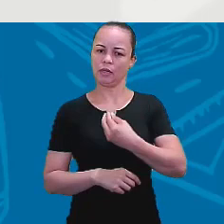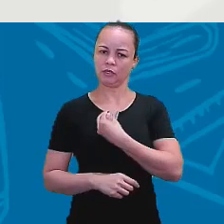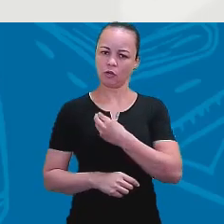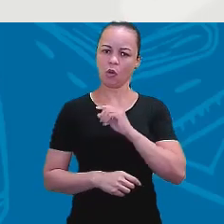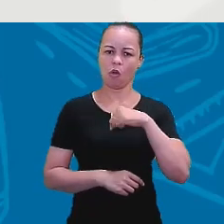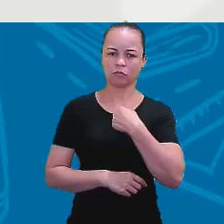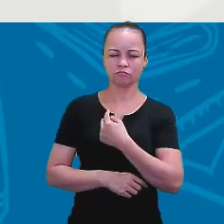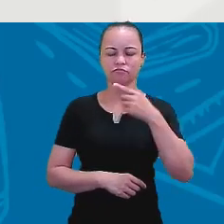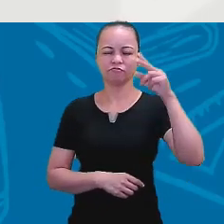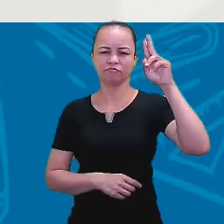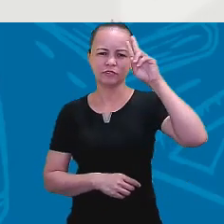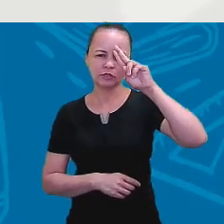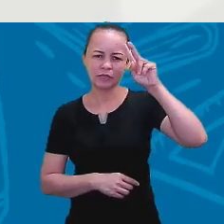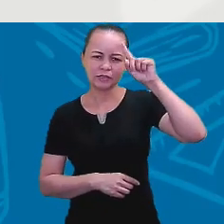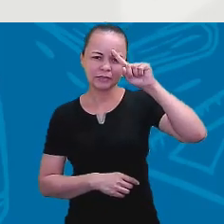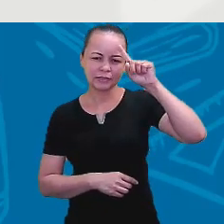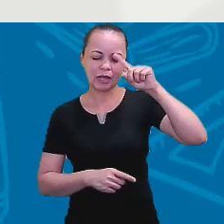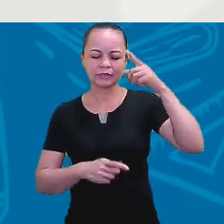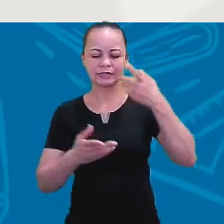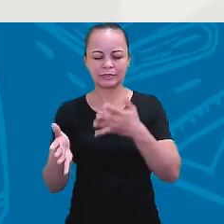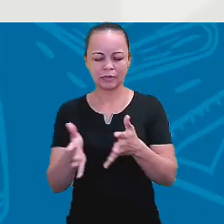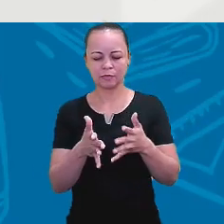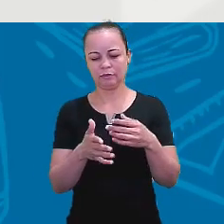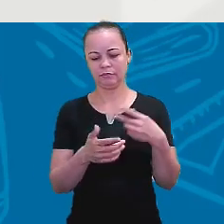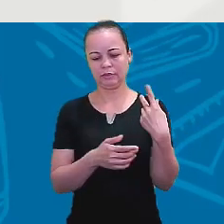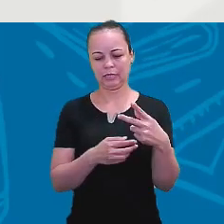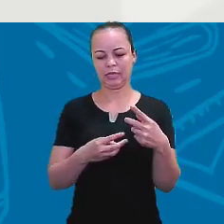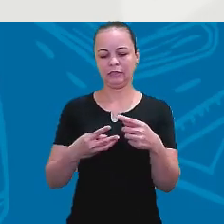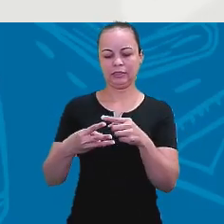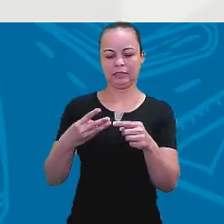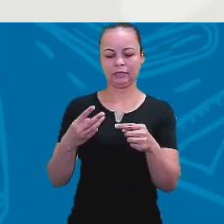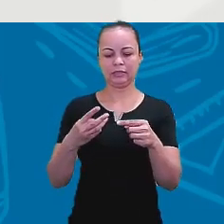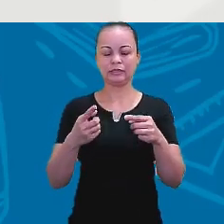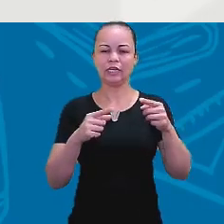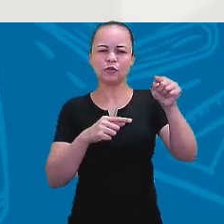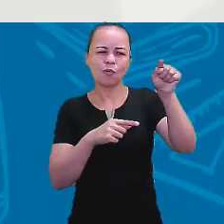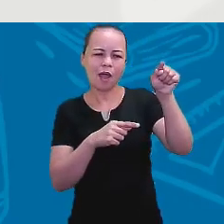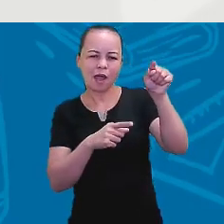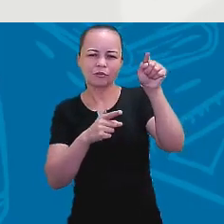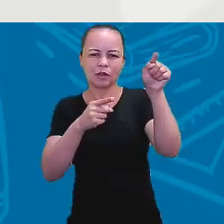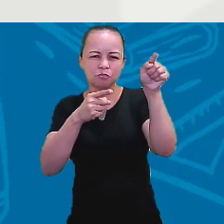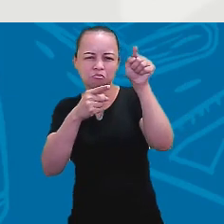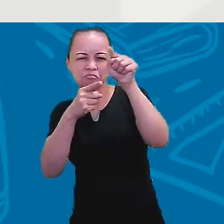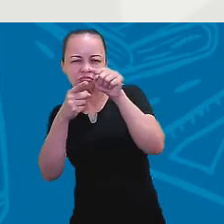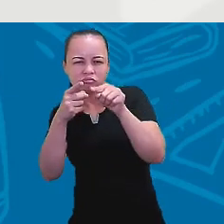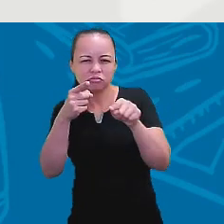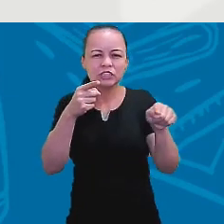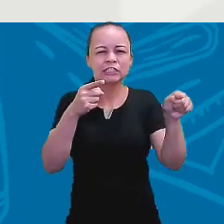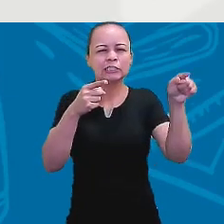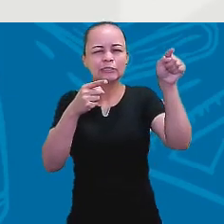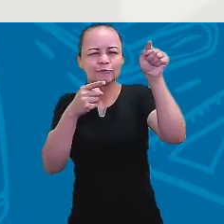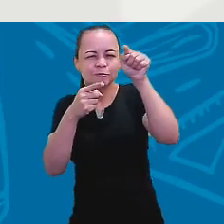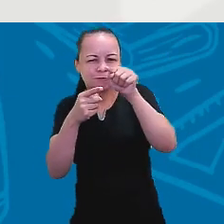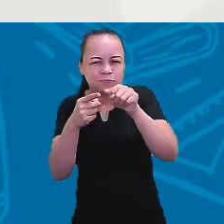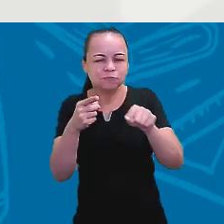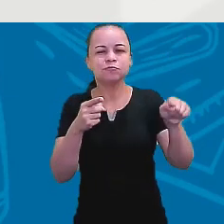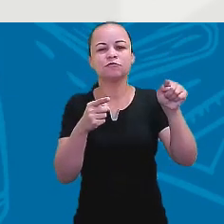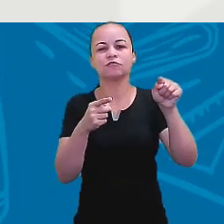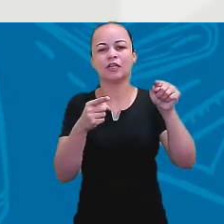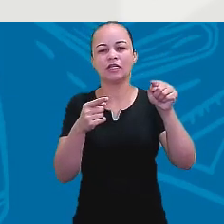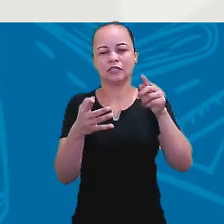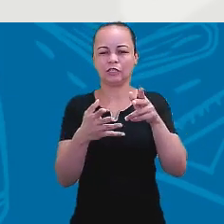precisa repensar, né? Aquelas setinhas ali, ó, dando a ideia de um ciclo, vai fazer com que, através